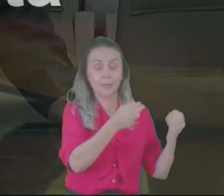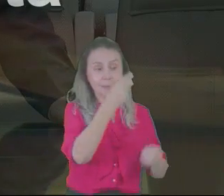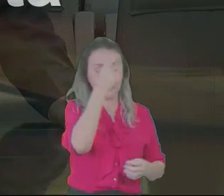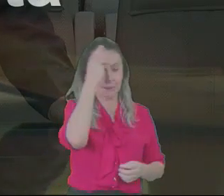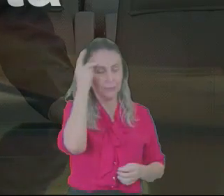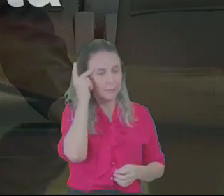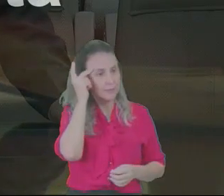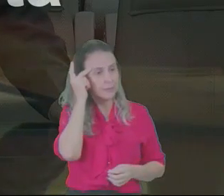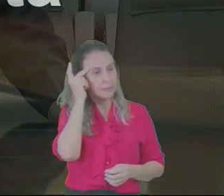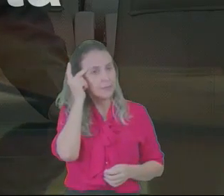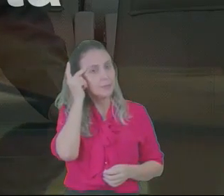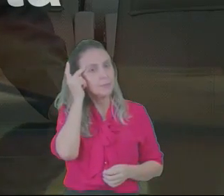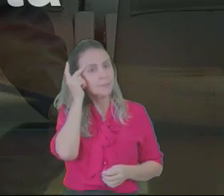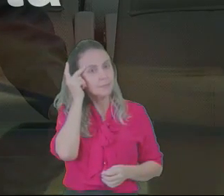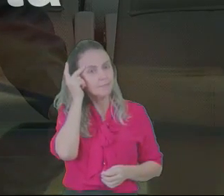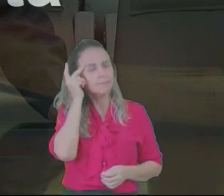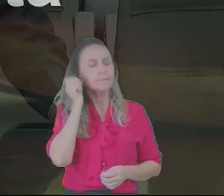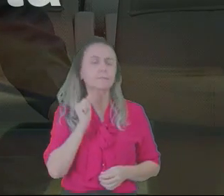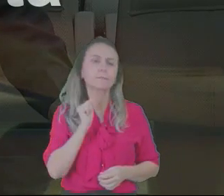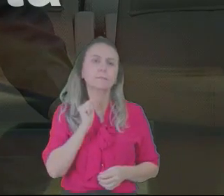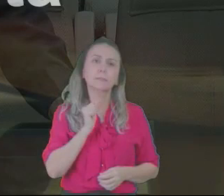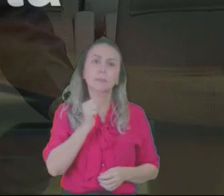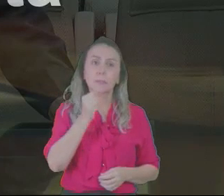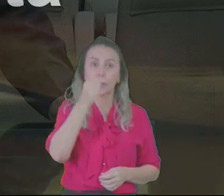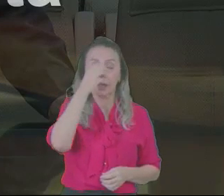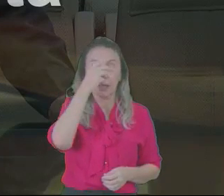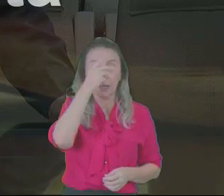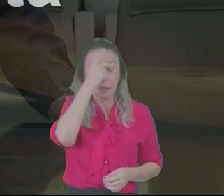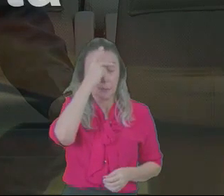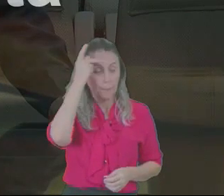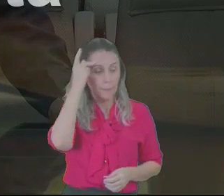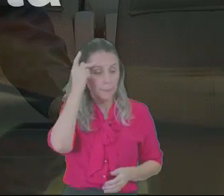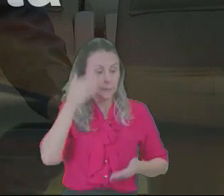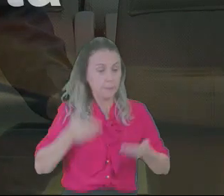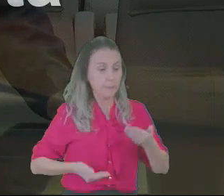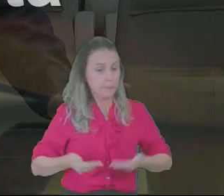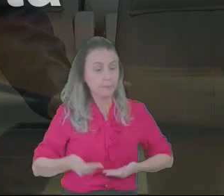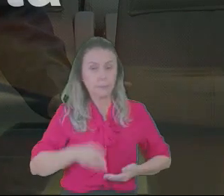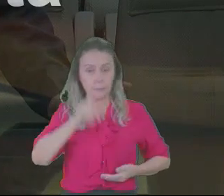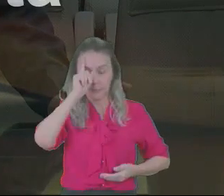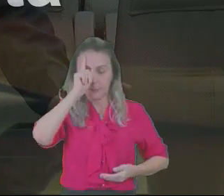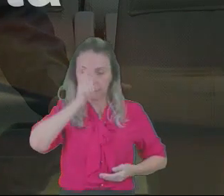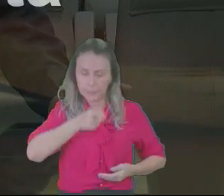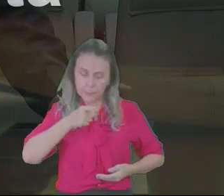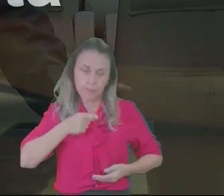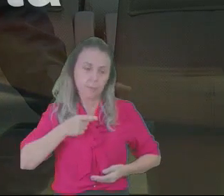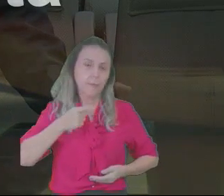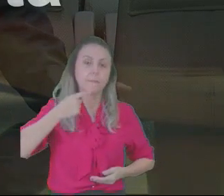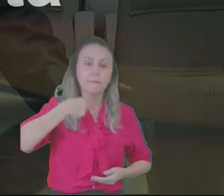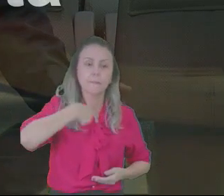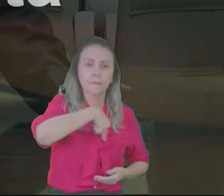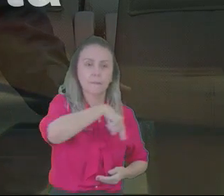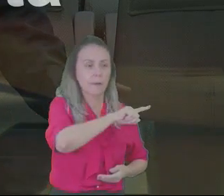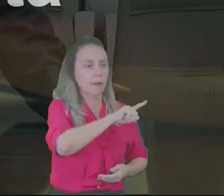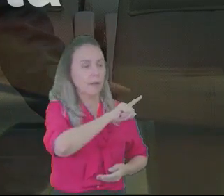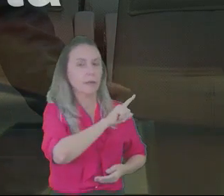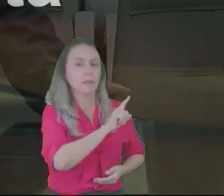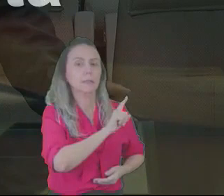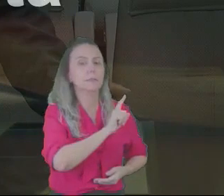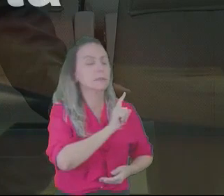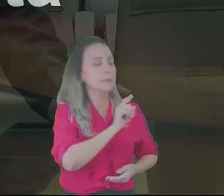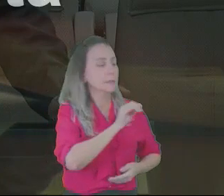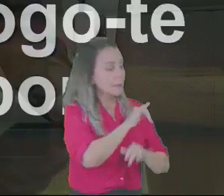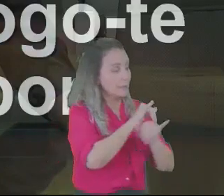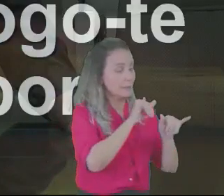ceia mandou o Seu servo dizer aos convidados vinde que já tudo